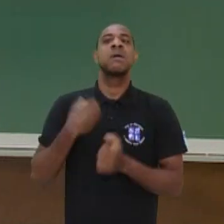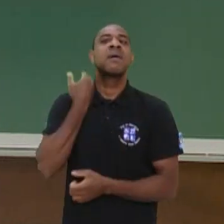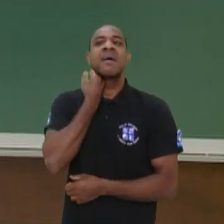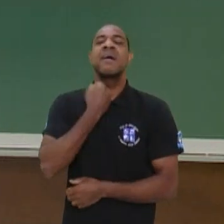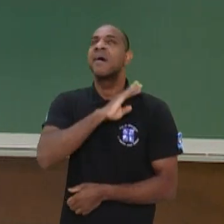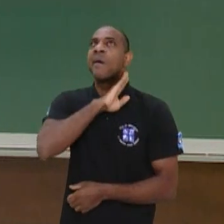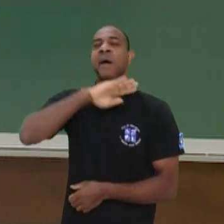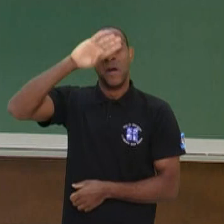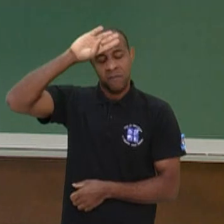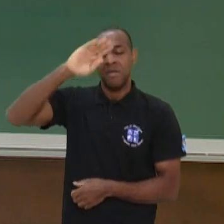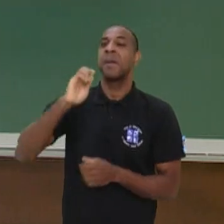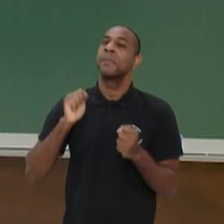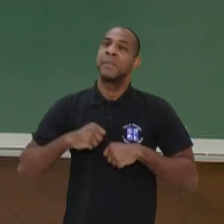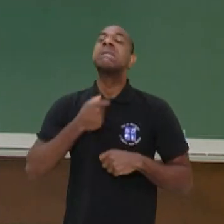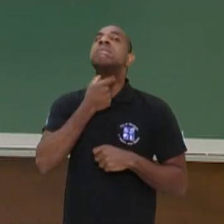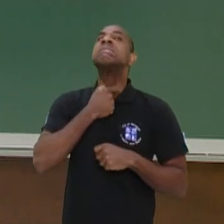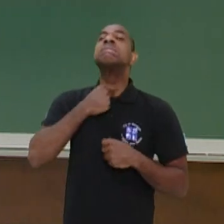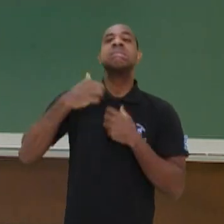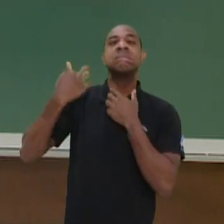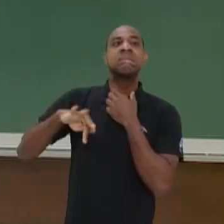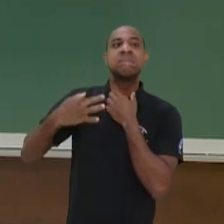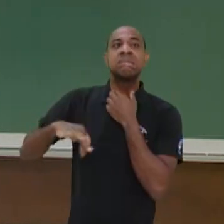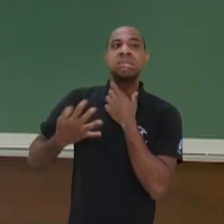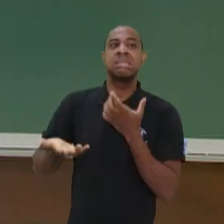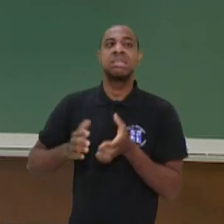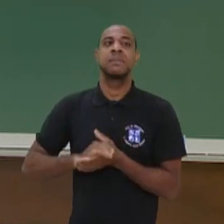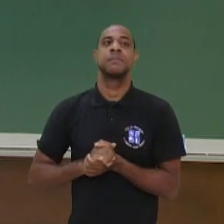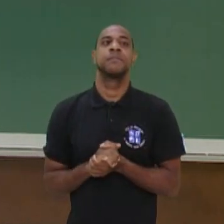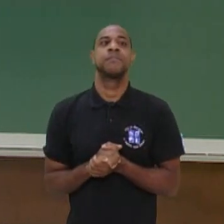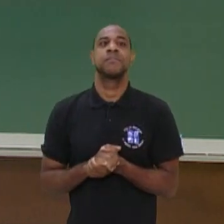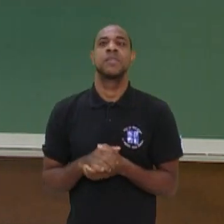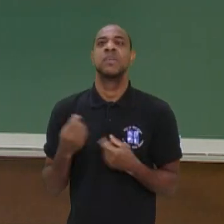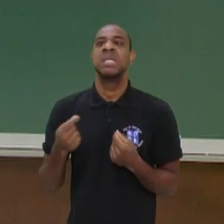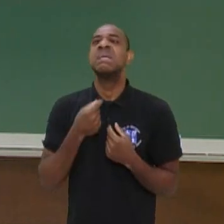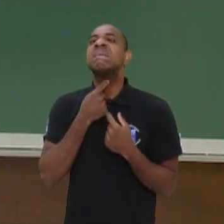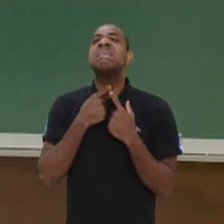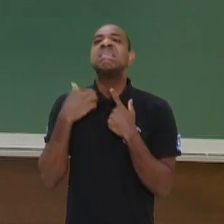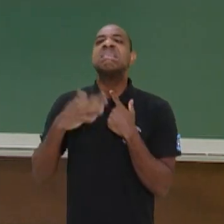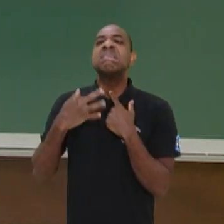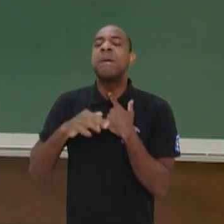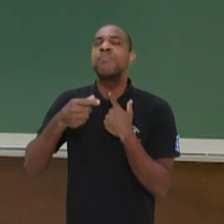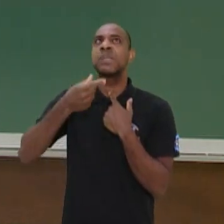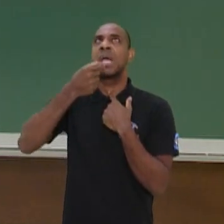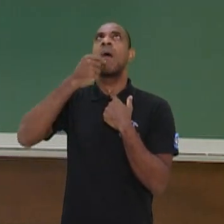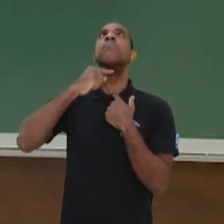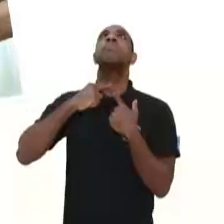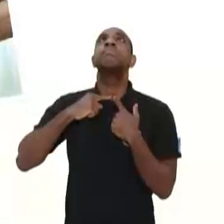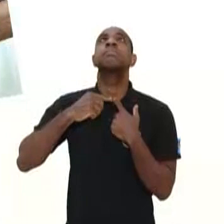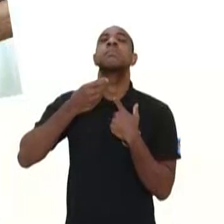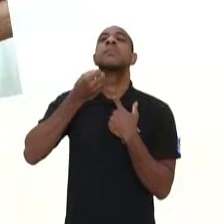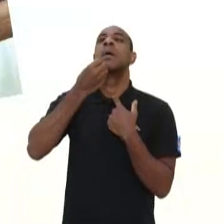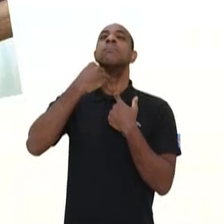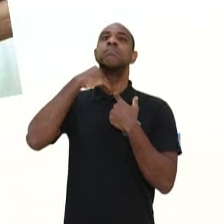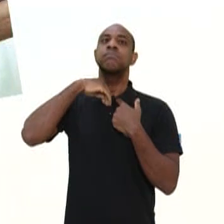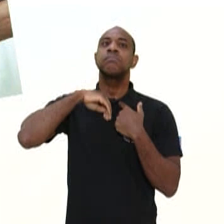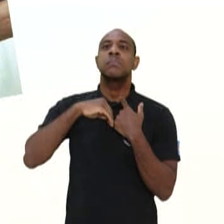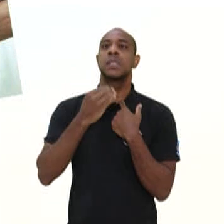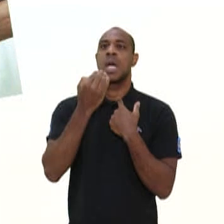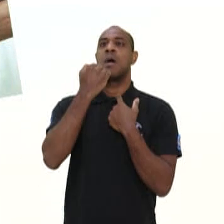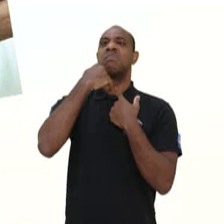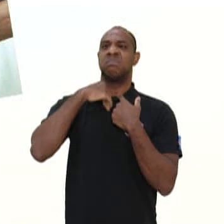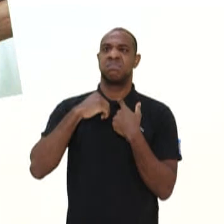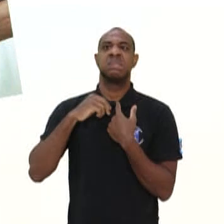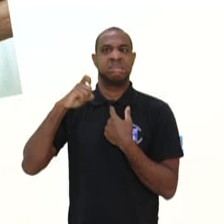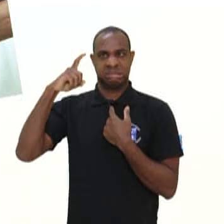de garganta, dificuldade para deglutir, ou seja, fica difícil engolir alguma coisa. Aqui na imagem, né, o